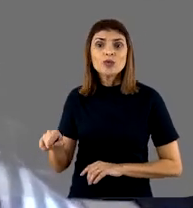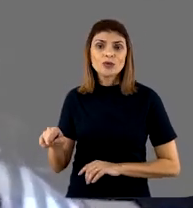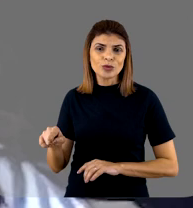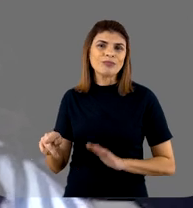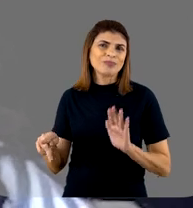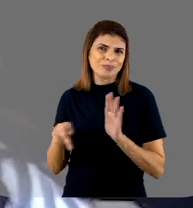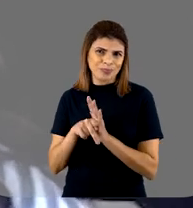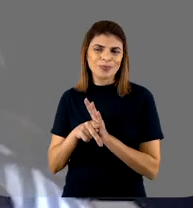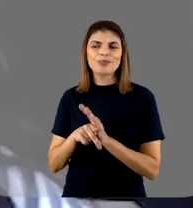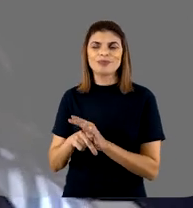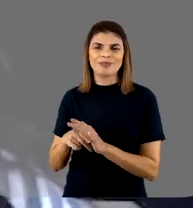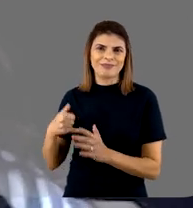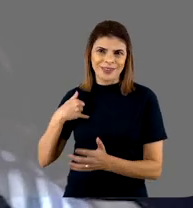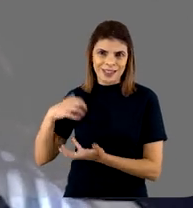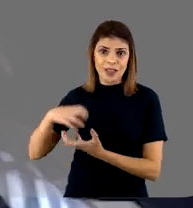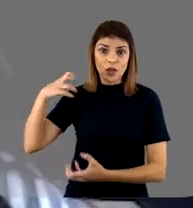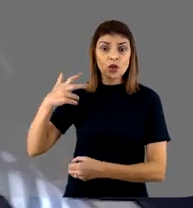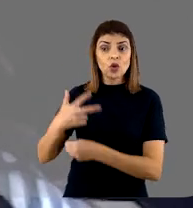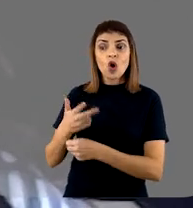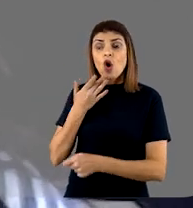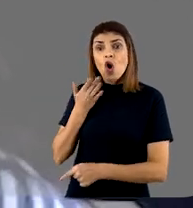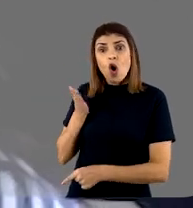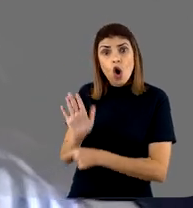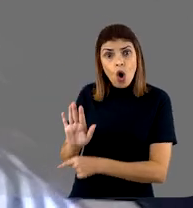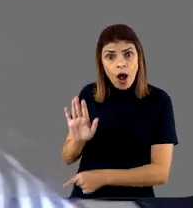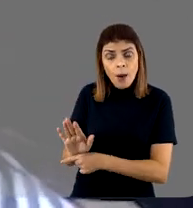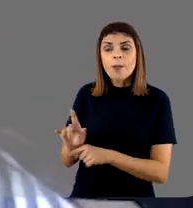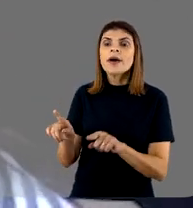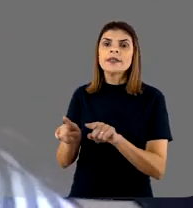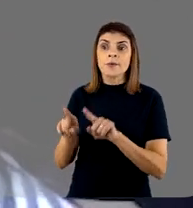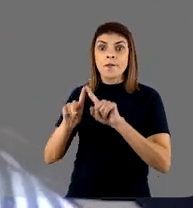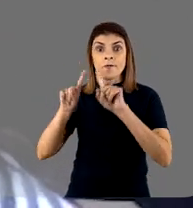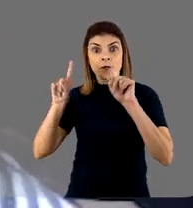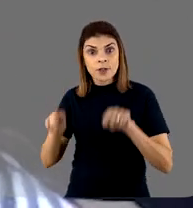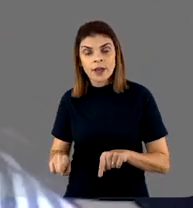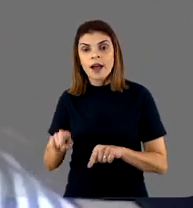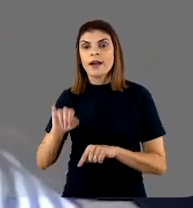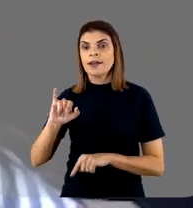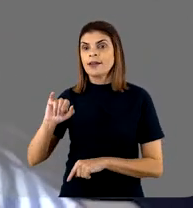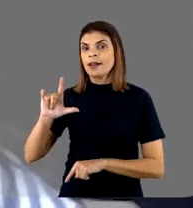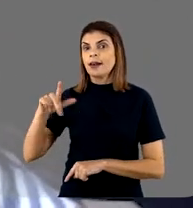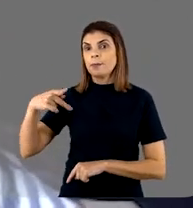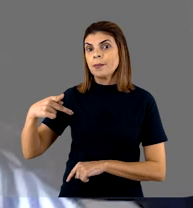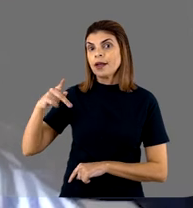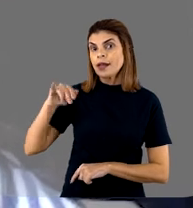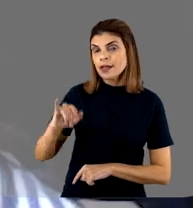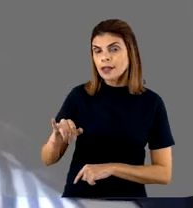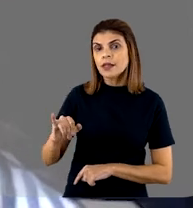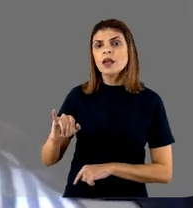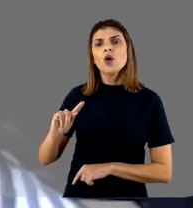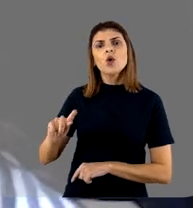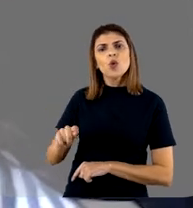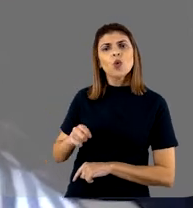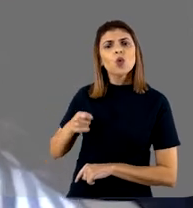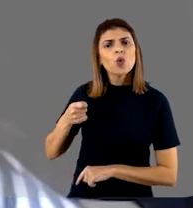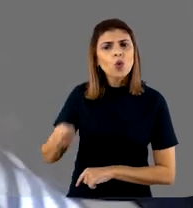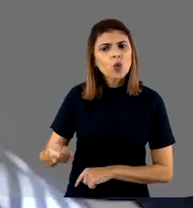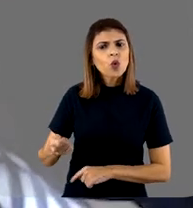institucionalizados a gente tem que lembrar que os ah colaboradores e funcioná de uma rpi ah